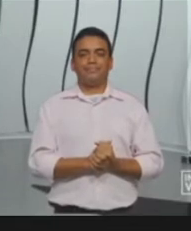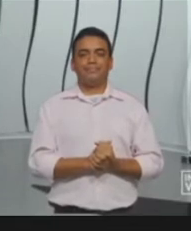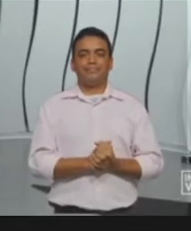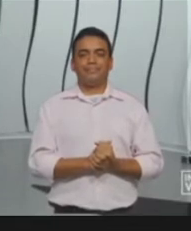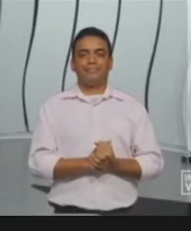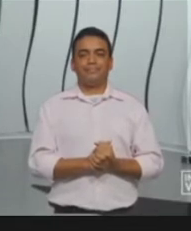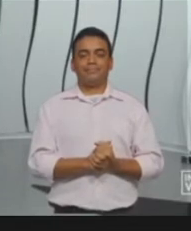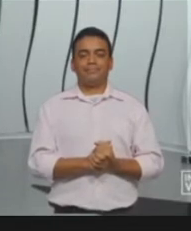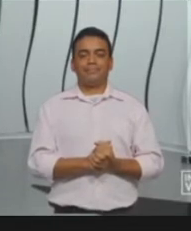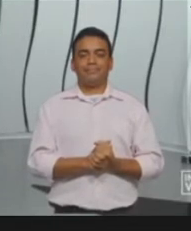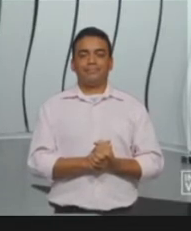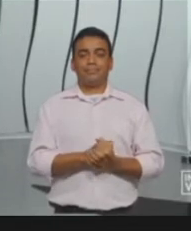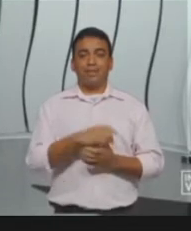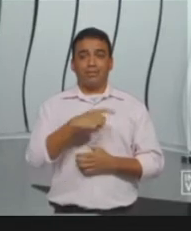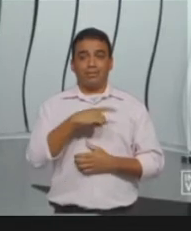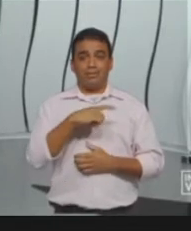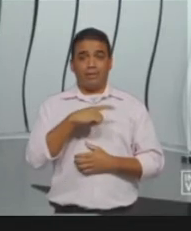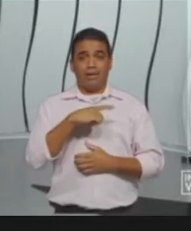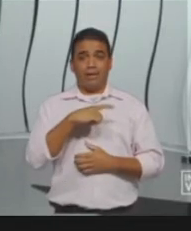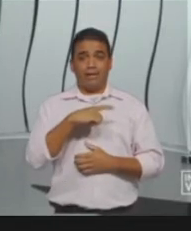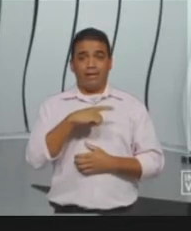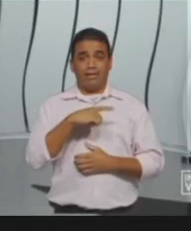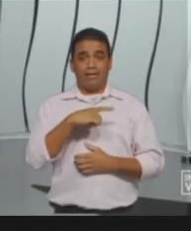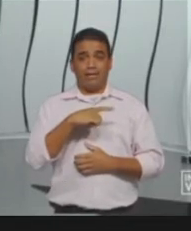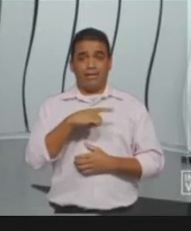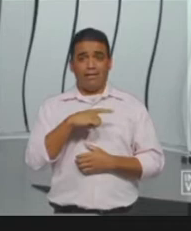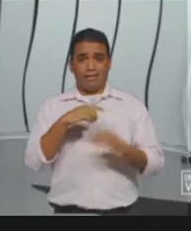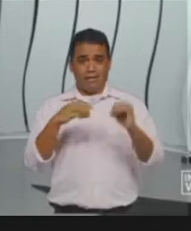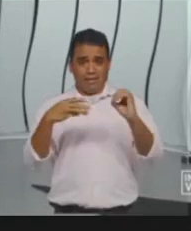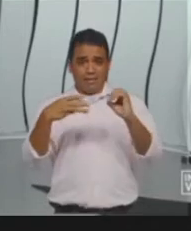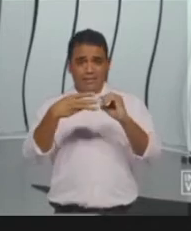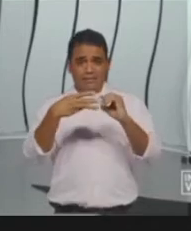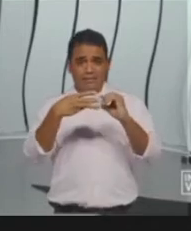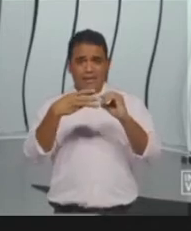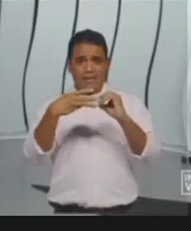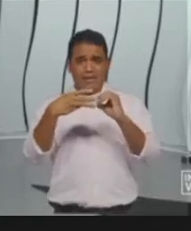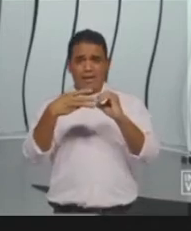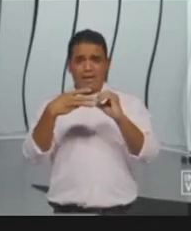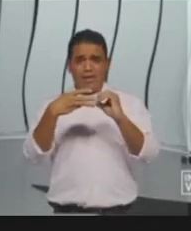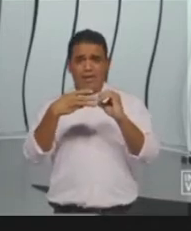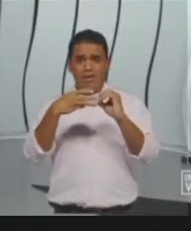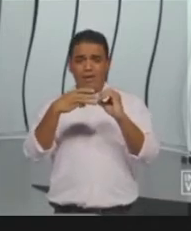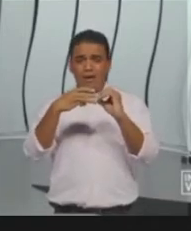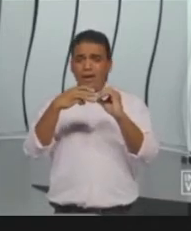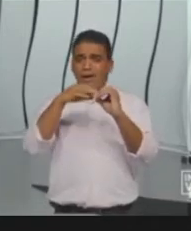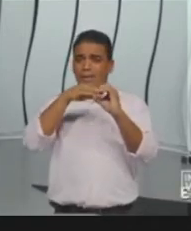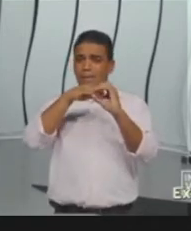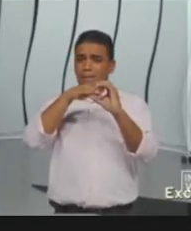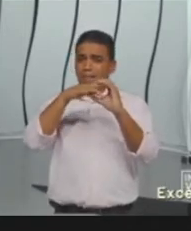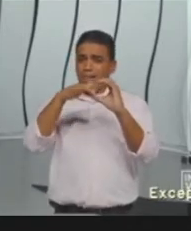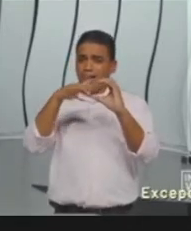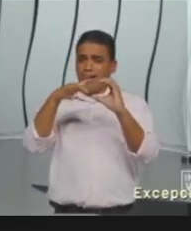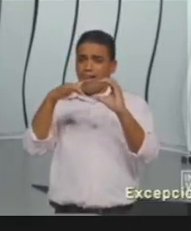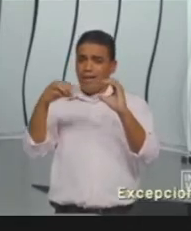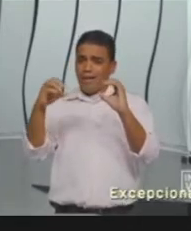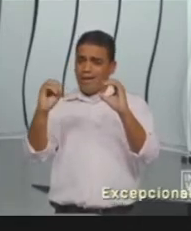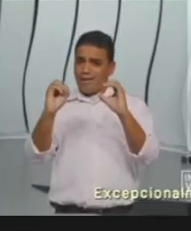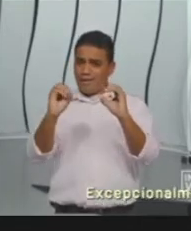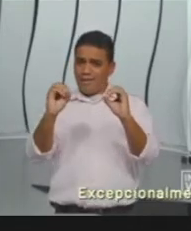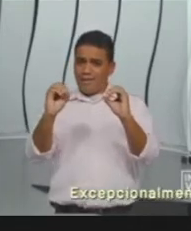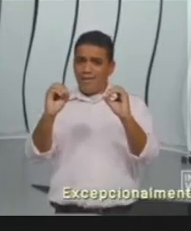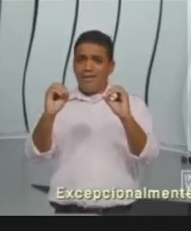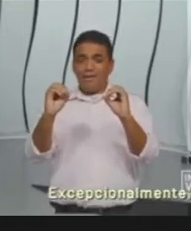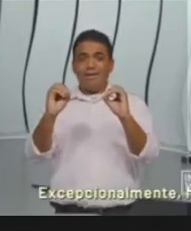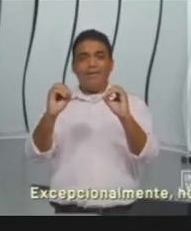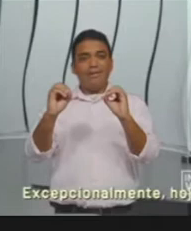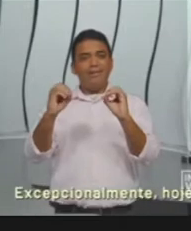temos aqui, essa parte aqui, ó, é a ponte. É uma ponte que vai ligar o interior de uma